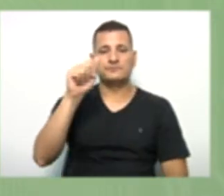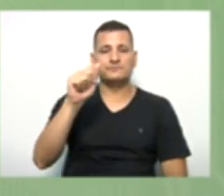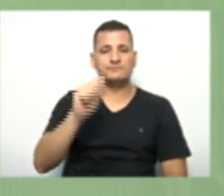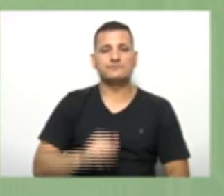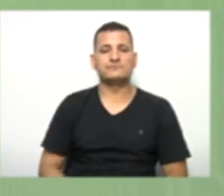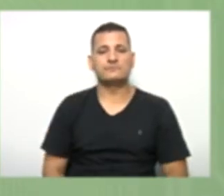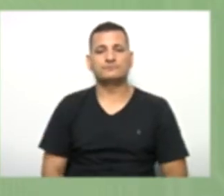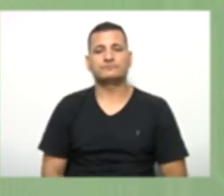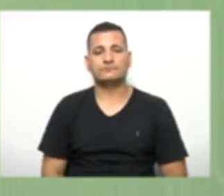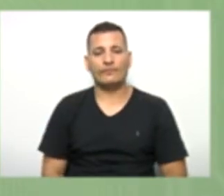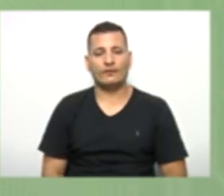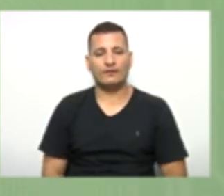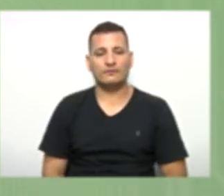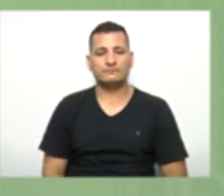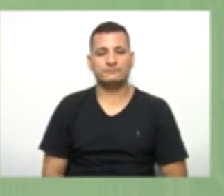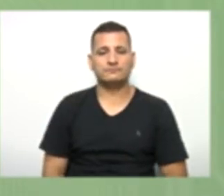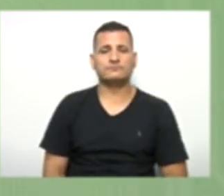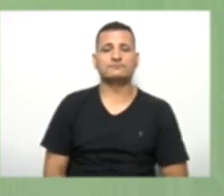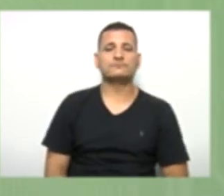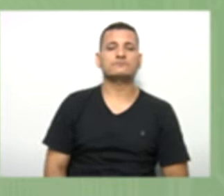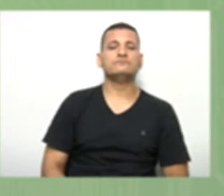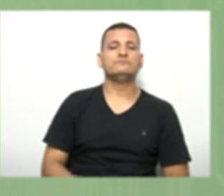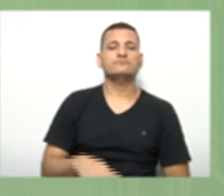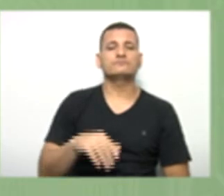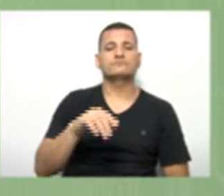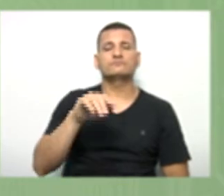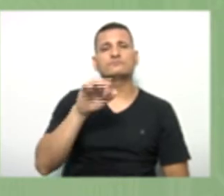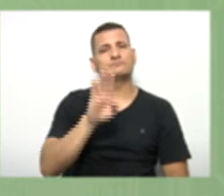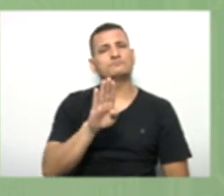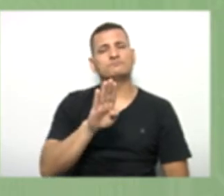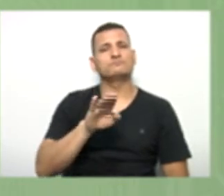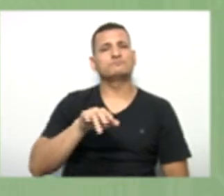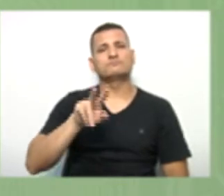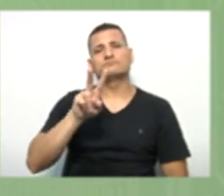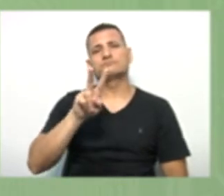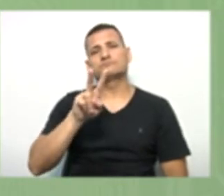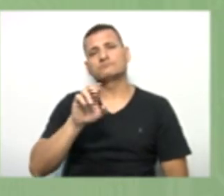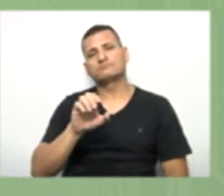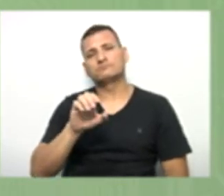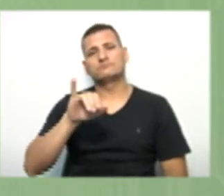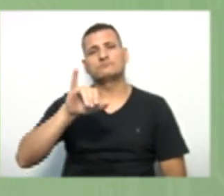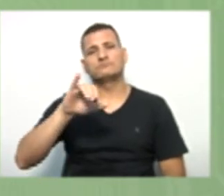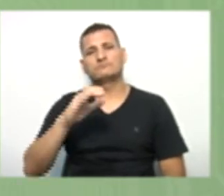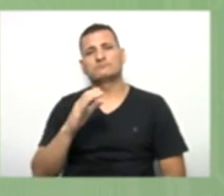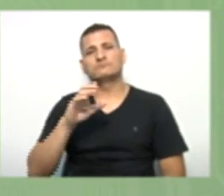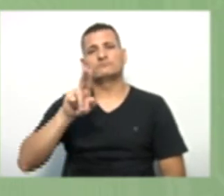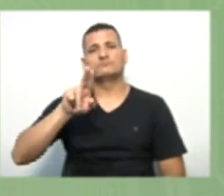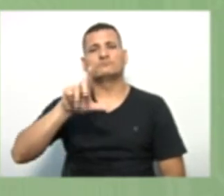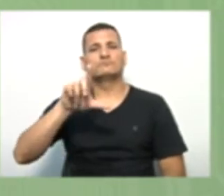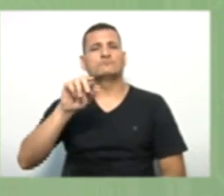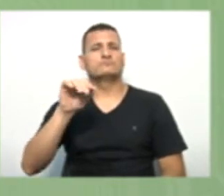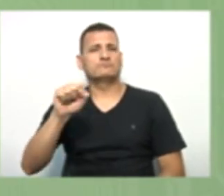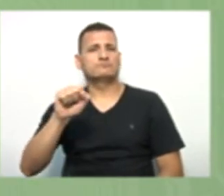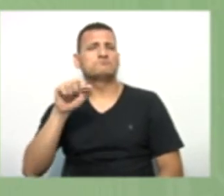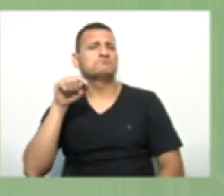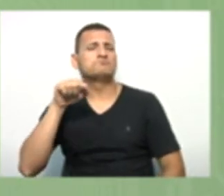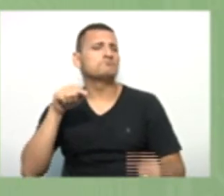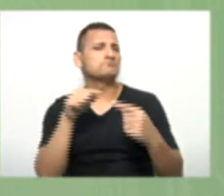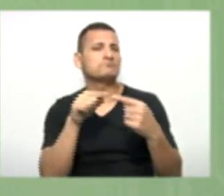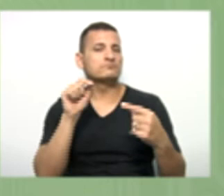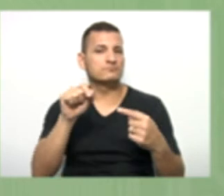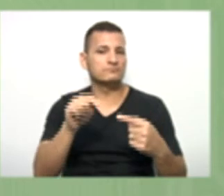Veículos. Veículos é o quê? É um ativo, os ativos são bens e direitos. Então, veículos, eles